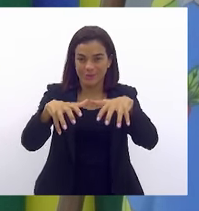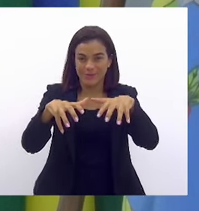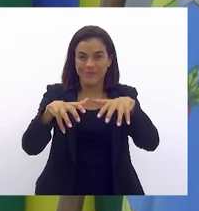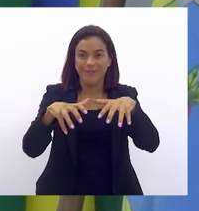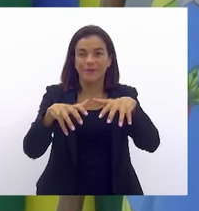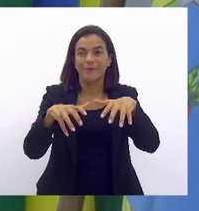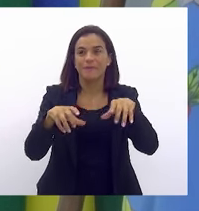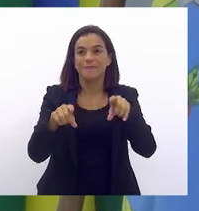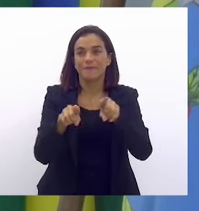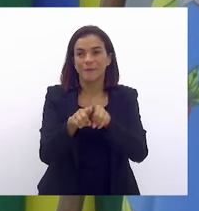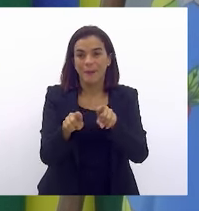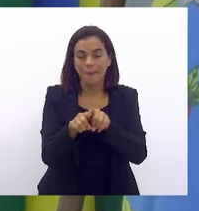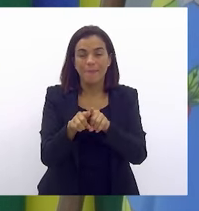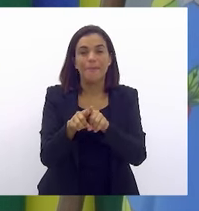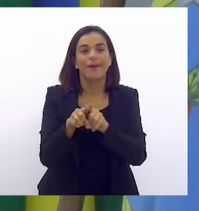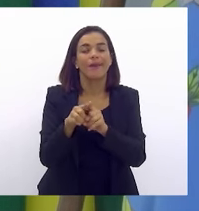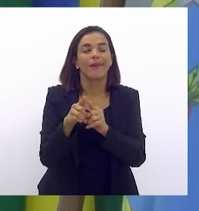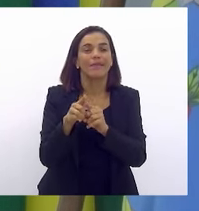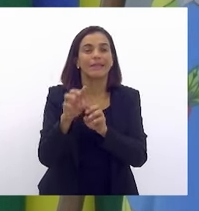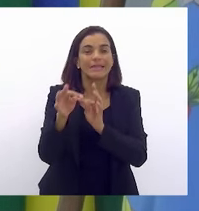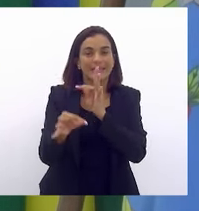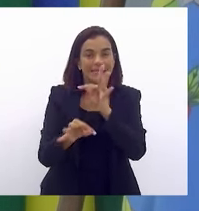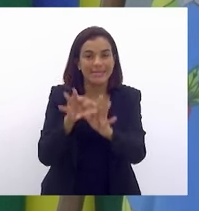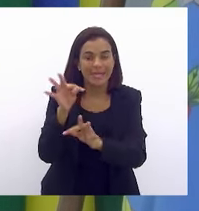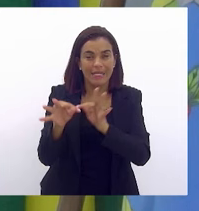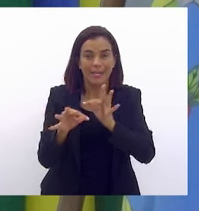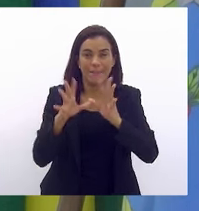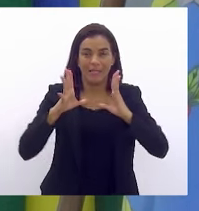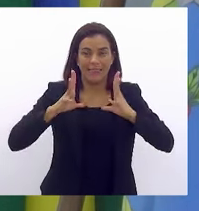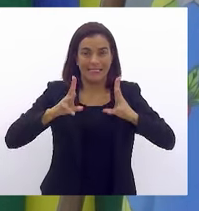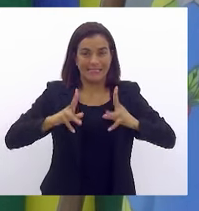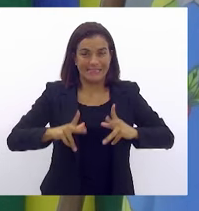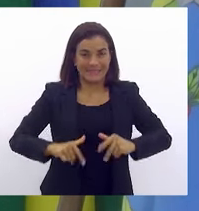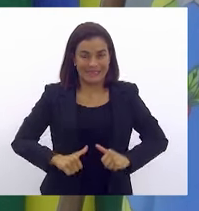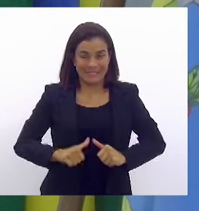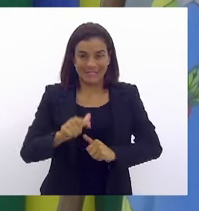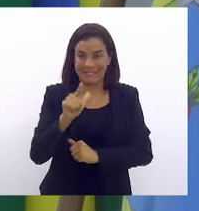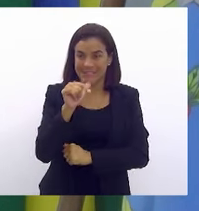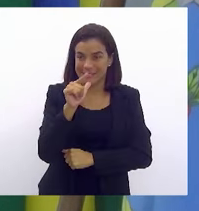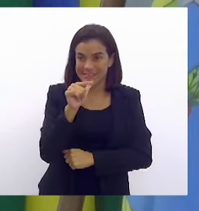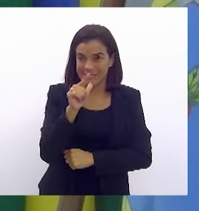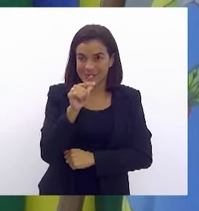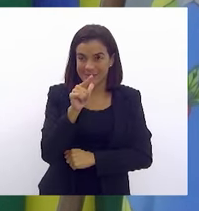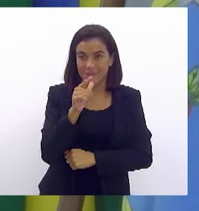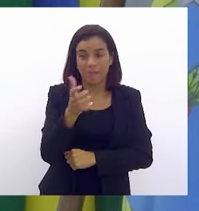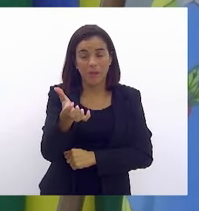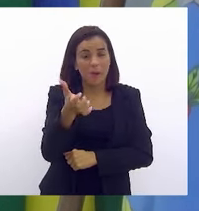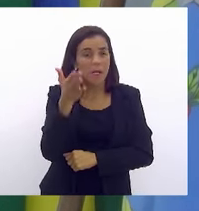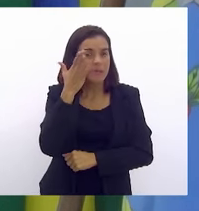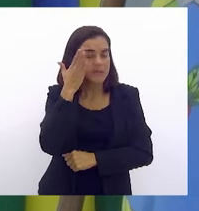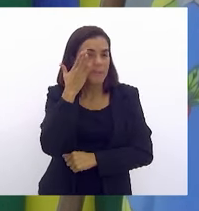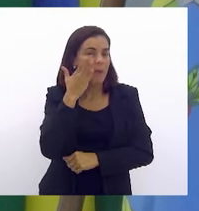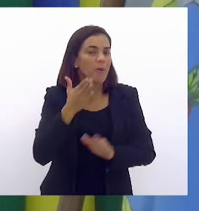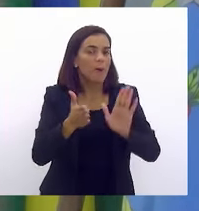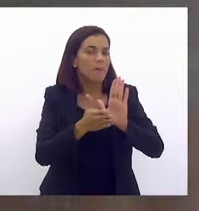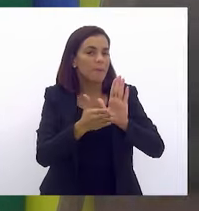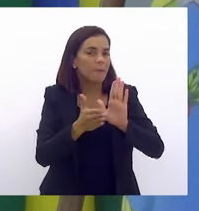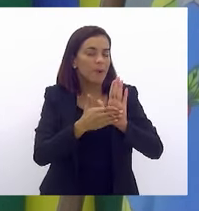está chegando agora o tratamento de esgoto na região. Então, a gente queria estar alinhado com as propostas que o município tem